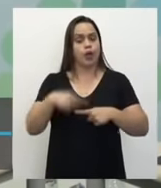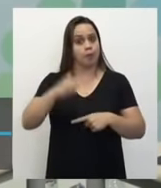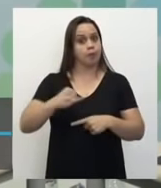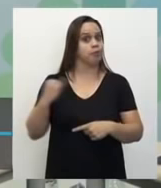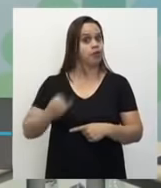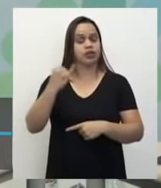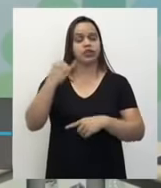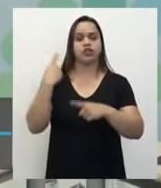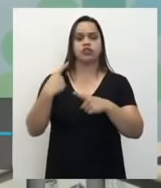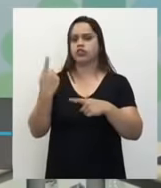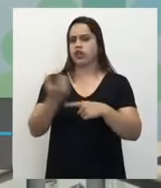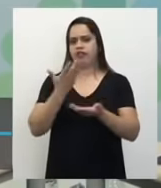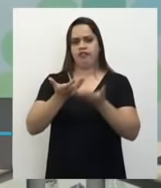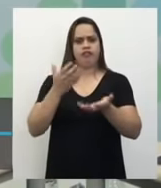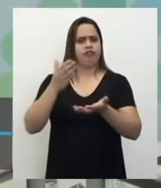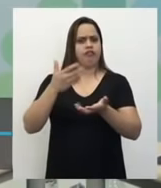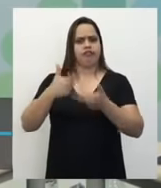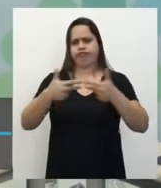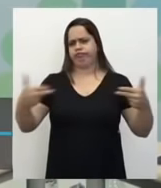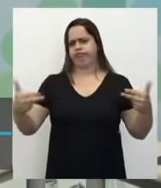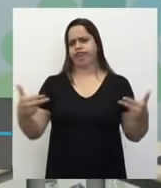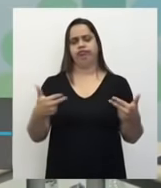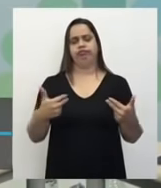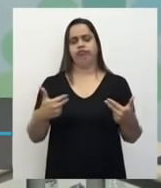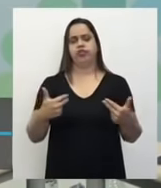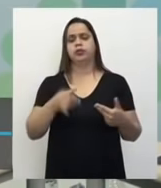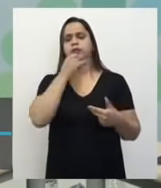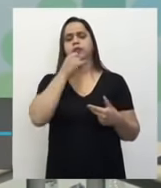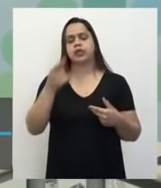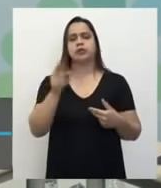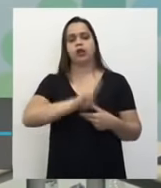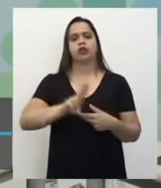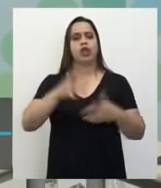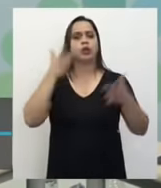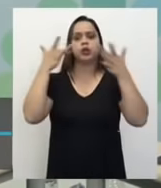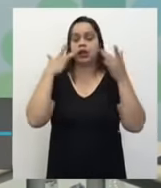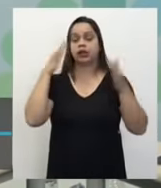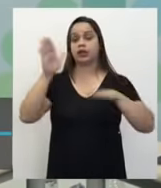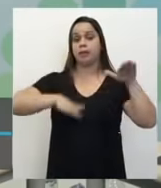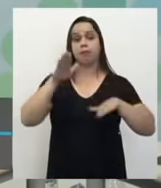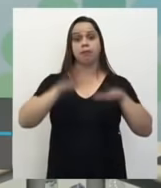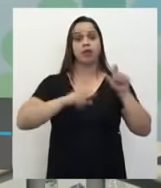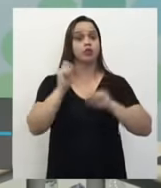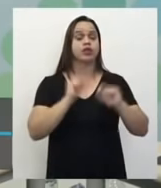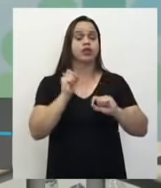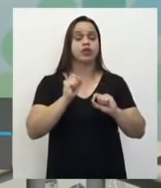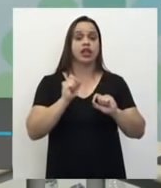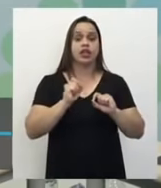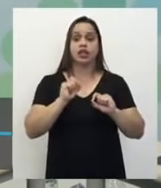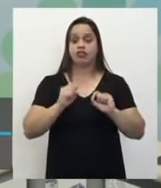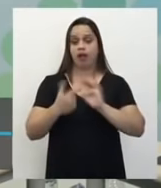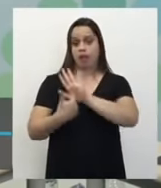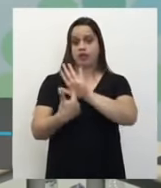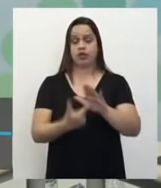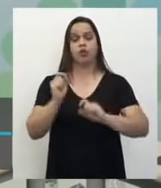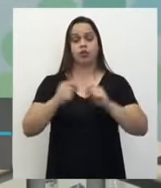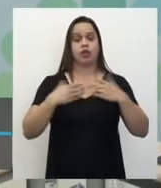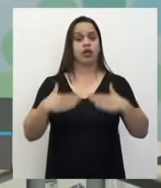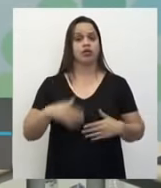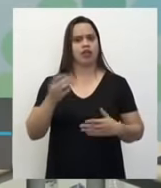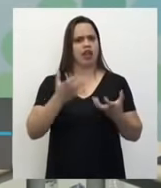qualquer tipo de roupa. Vamos ver, né? Um tecido para uma peça teatral. Depende de que tipo de figurino você está falando. Se você quer um figurino